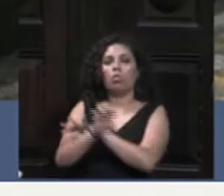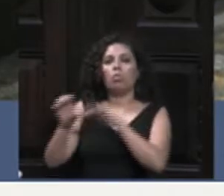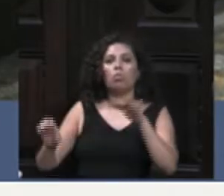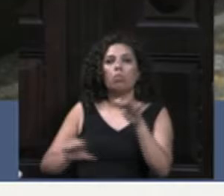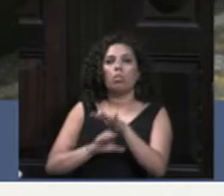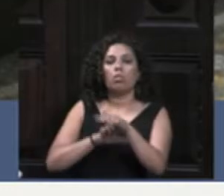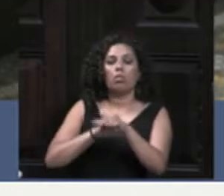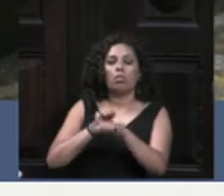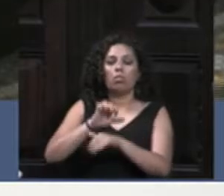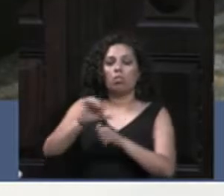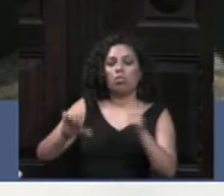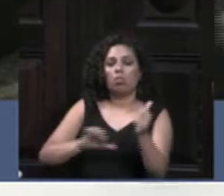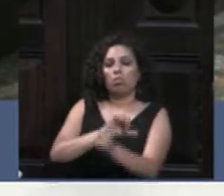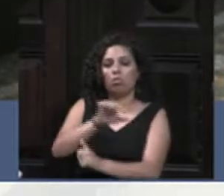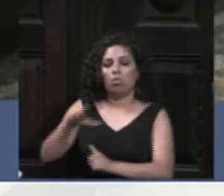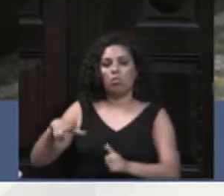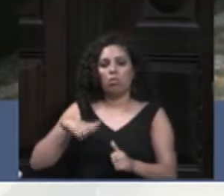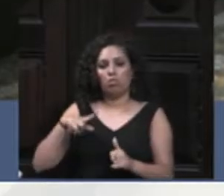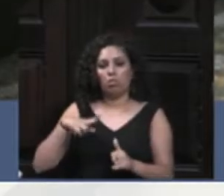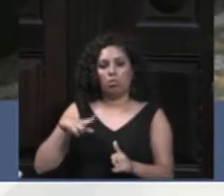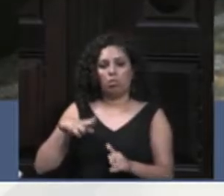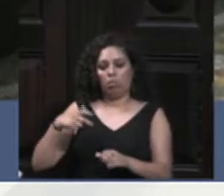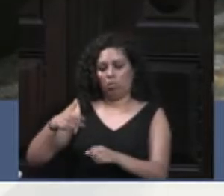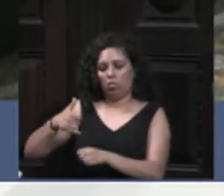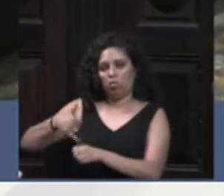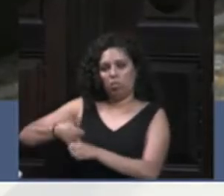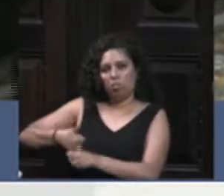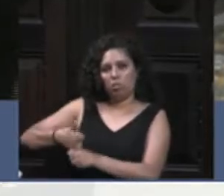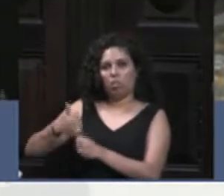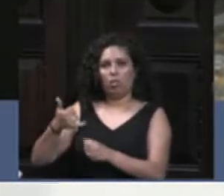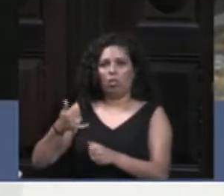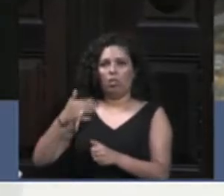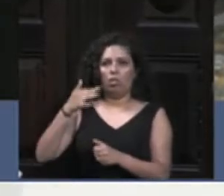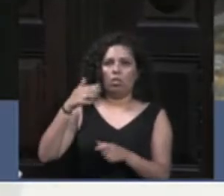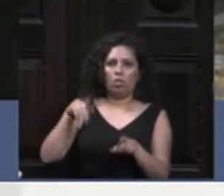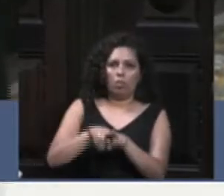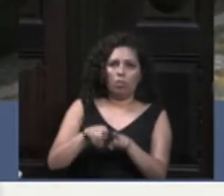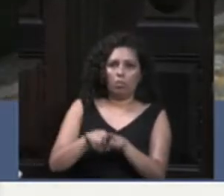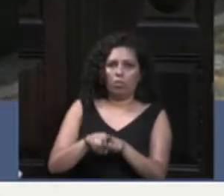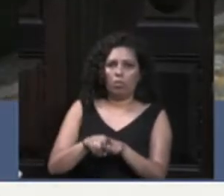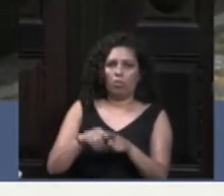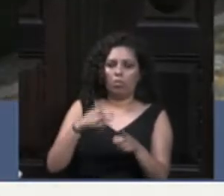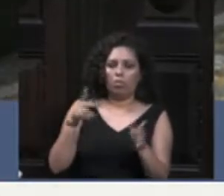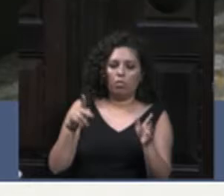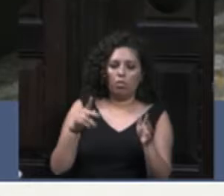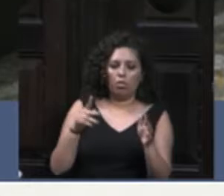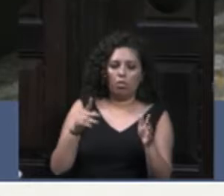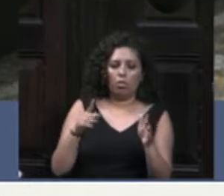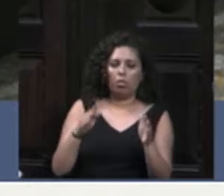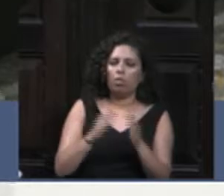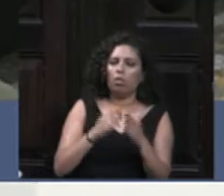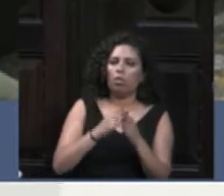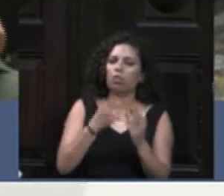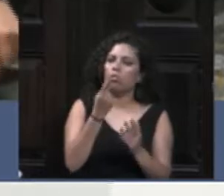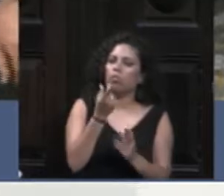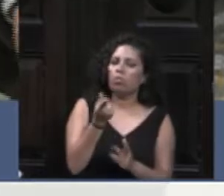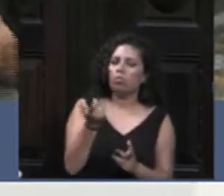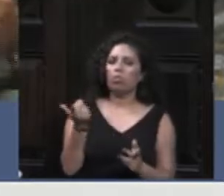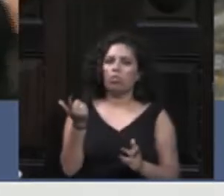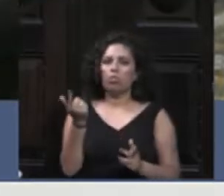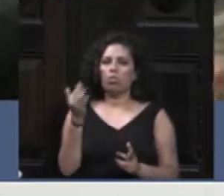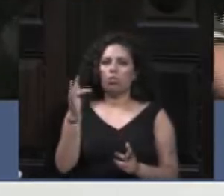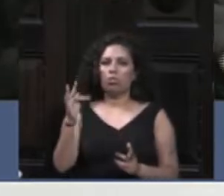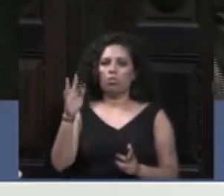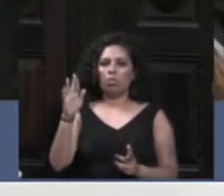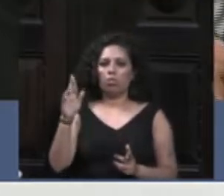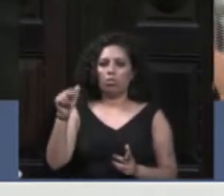Eletrobras, contra a privação de Furnas, Casa da Moeda, defender o monopólio estatal do petróleo. Esta placa,